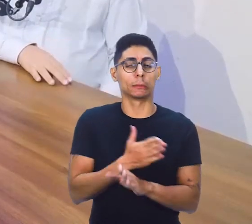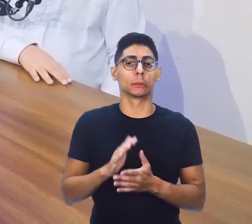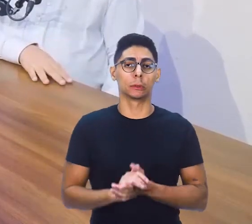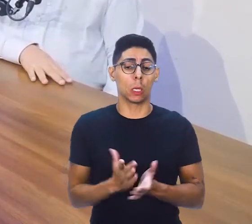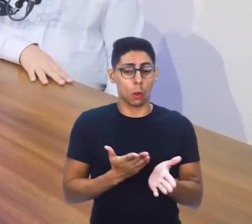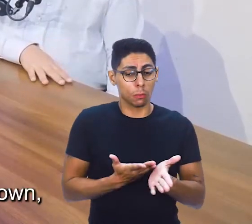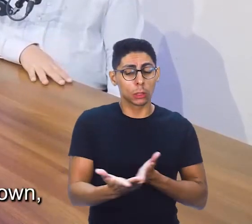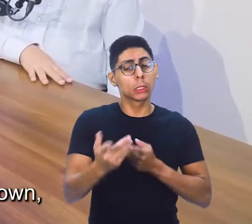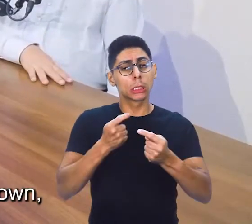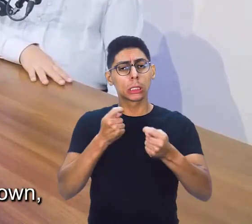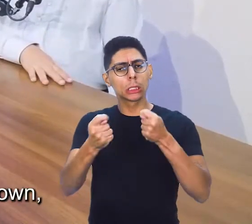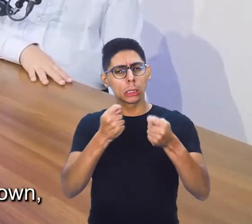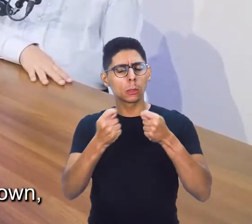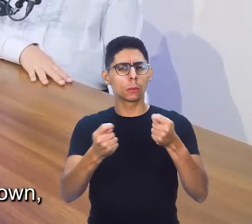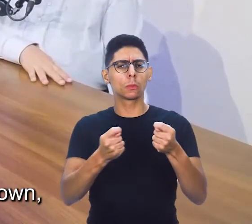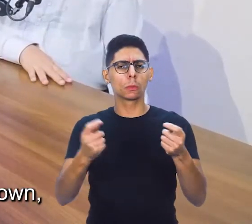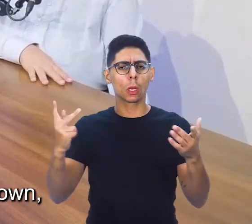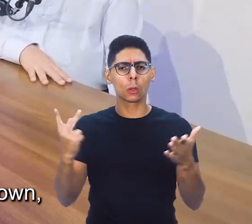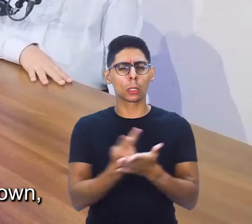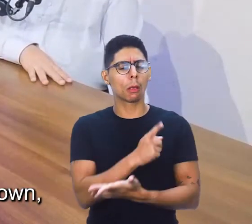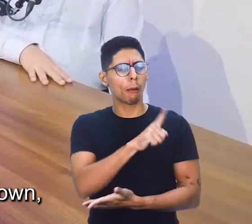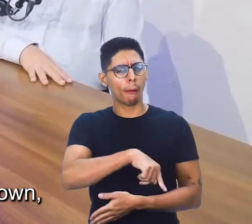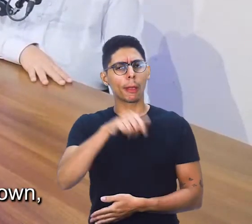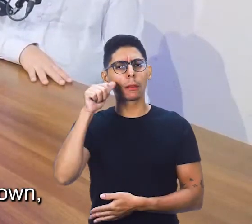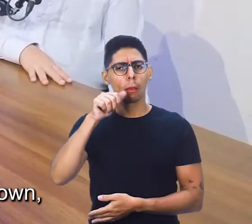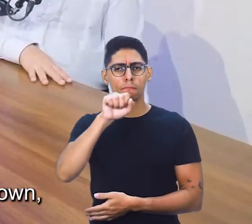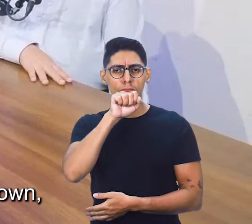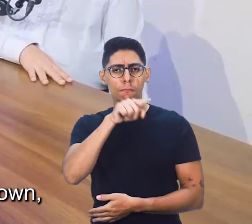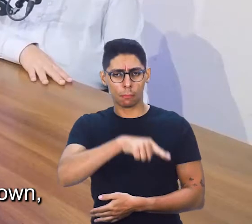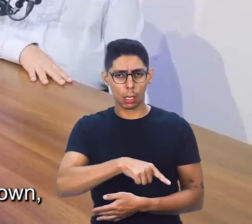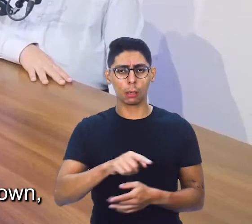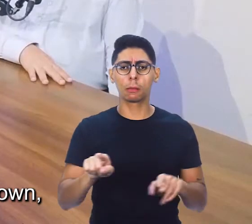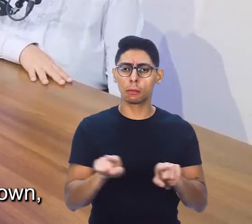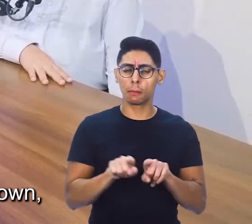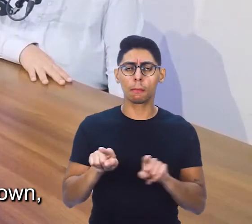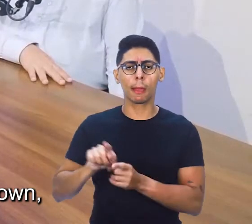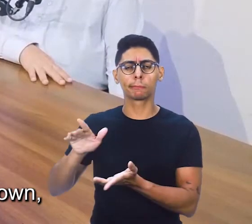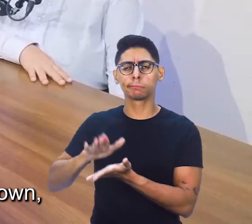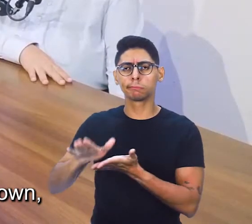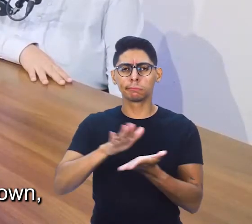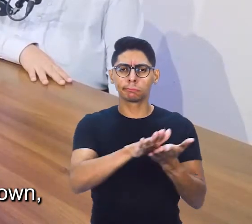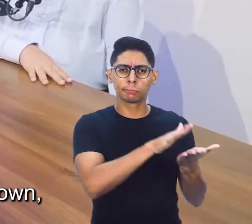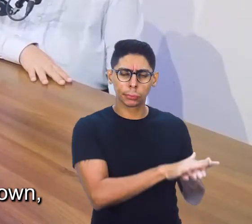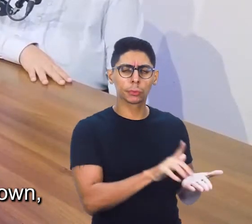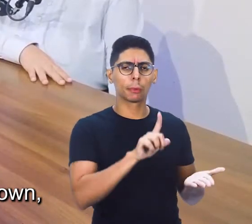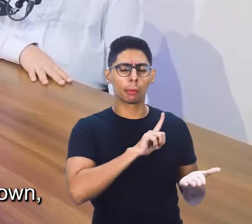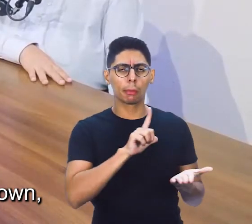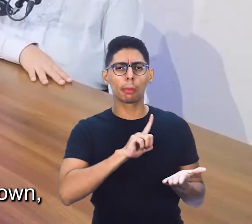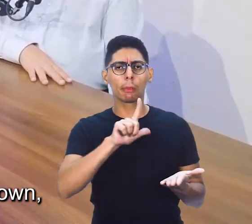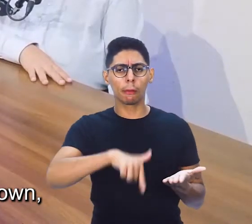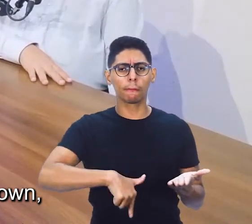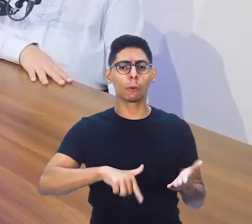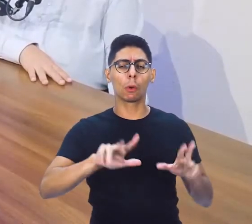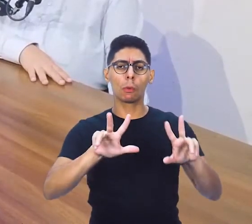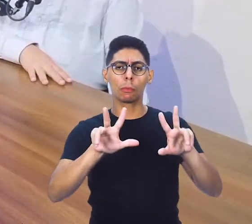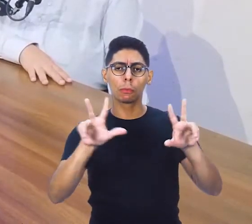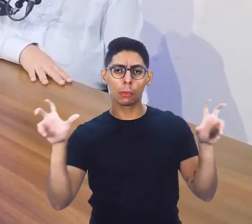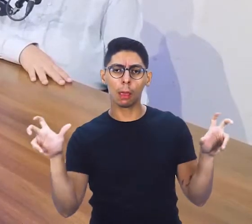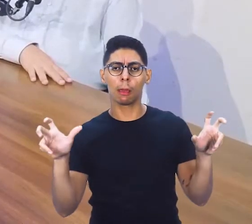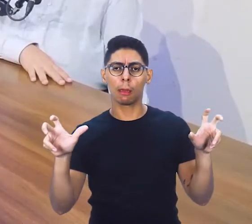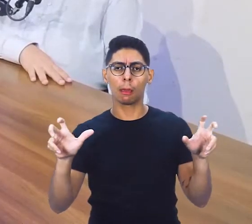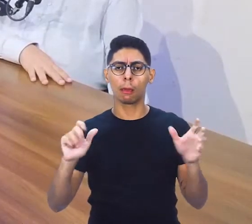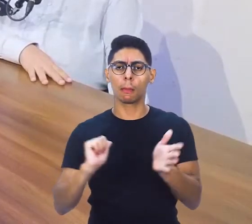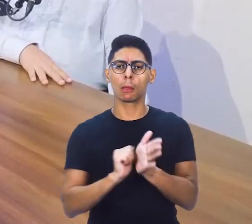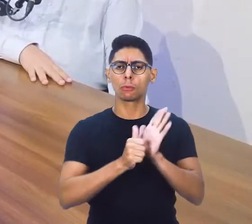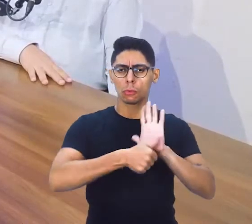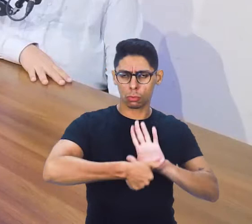dessa entrevista que você fez com essa mamãe, né, dessa publicação sobre a síndrome de Down que você